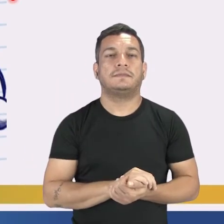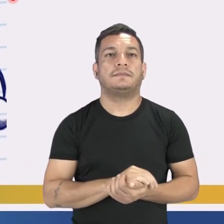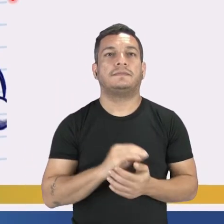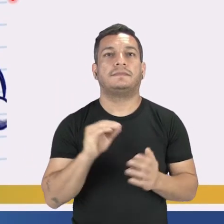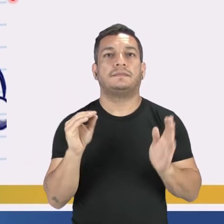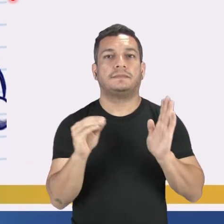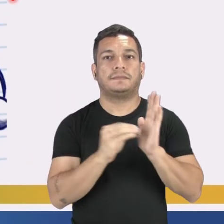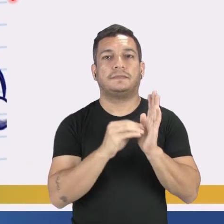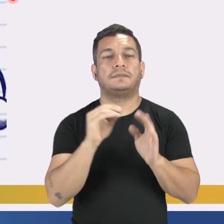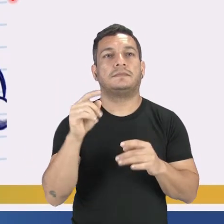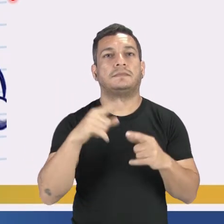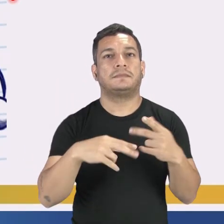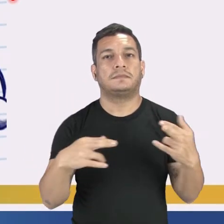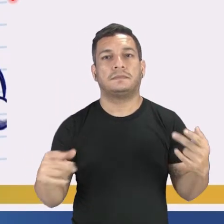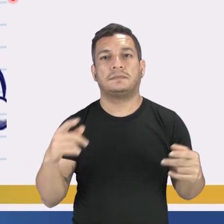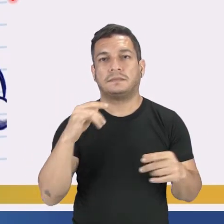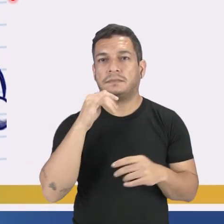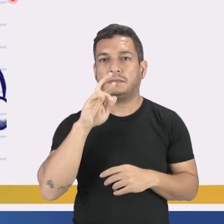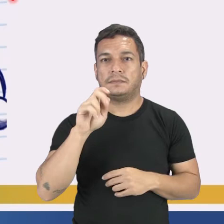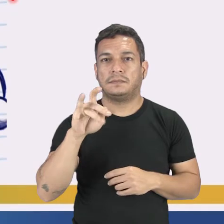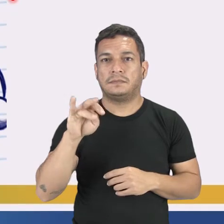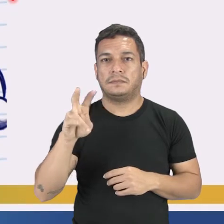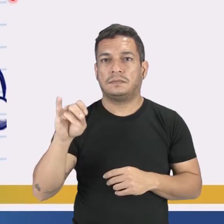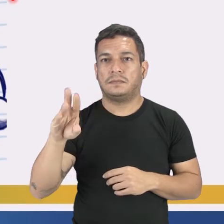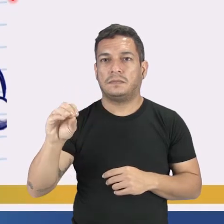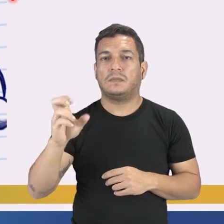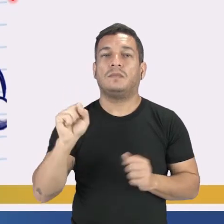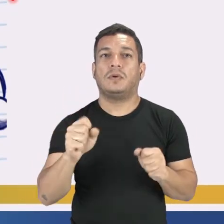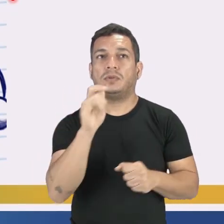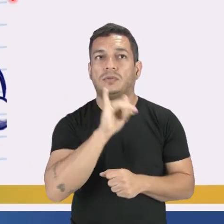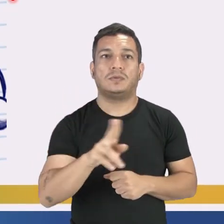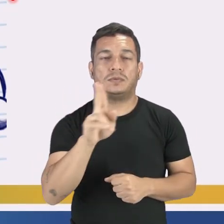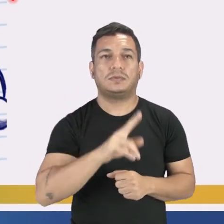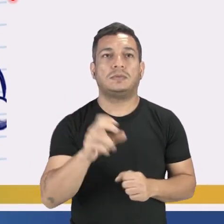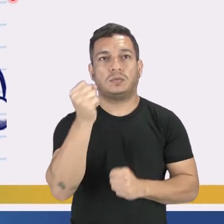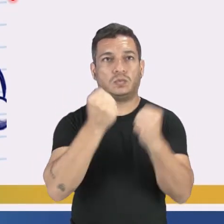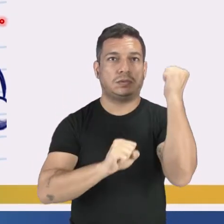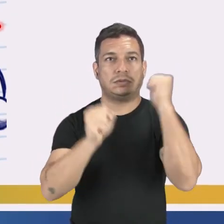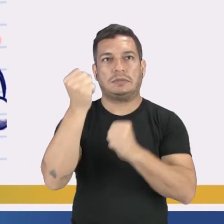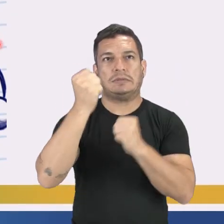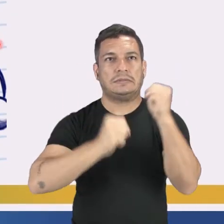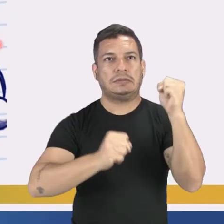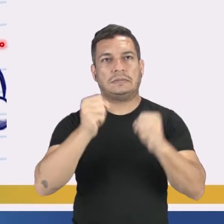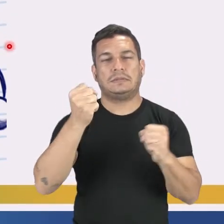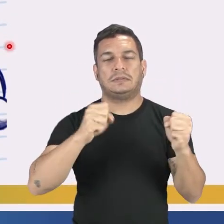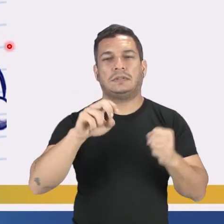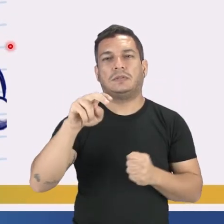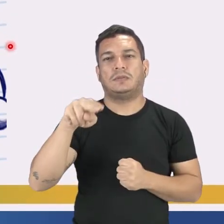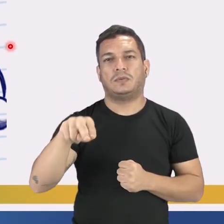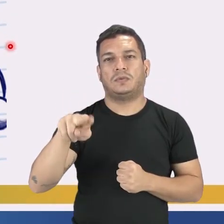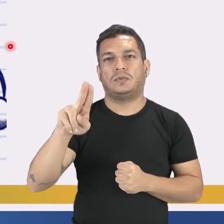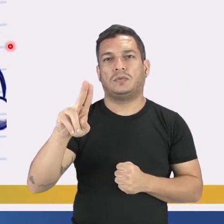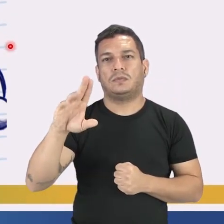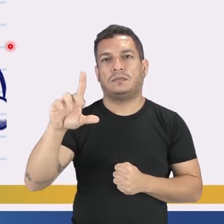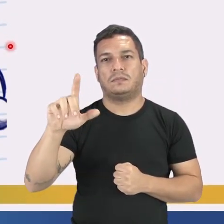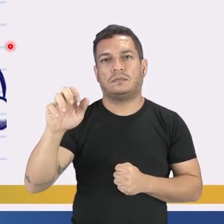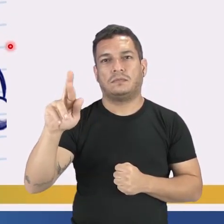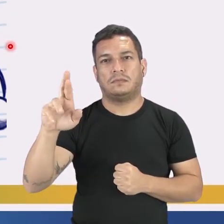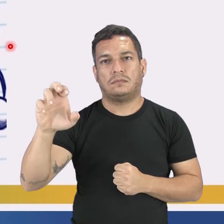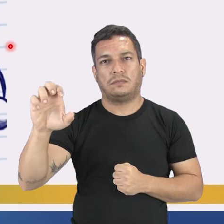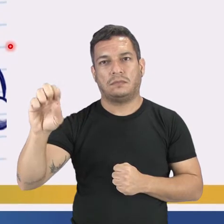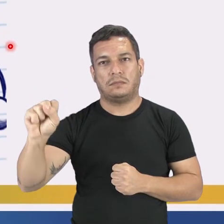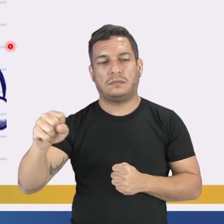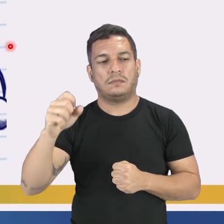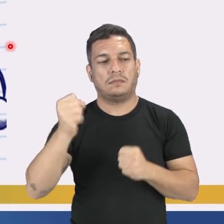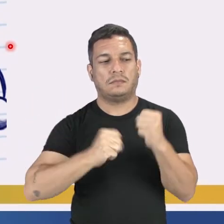Aplicações. Esses elementos radioativos podem ser utilizados, por exemplo, nas usinas nucleares. E se a gente fala de usina nuclear, a gente está falando de